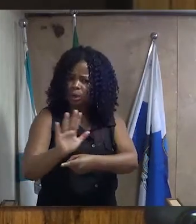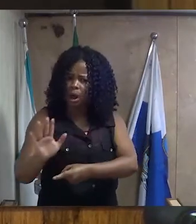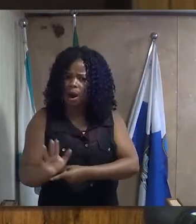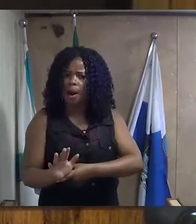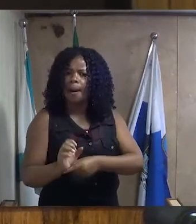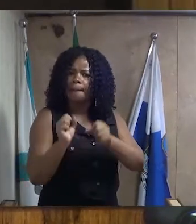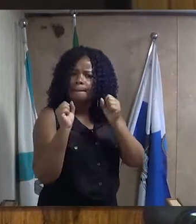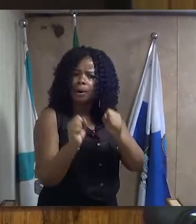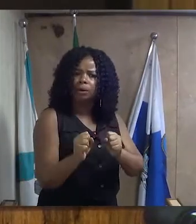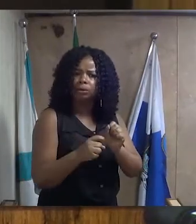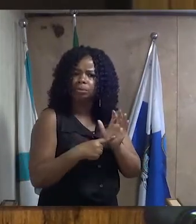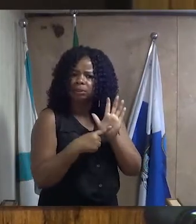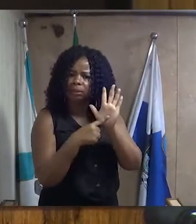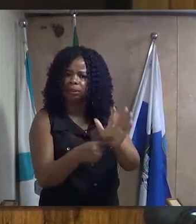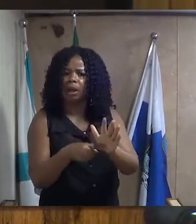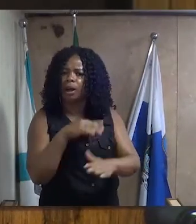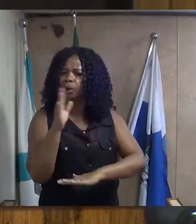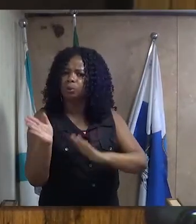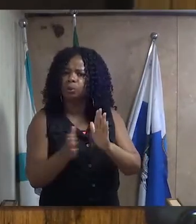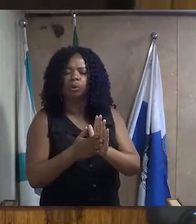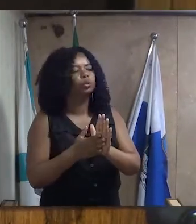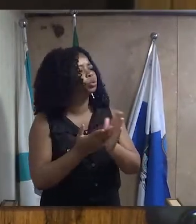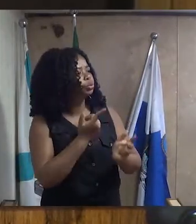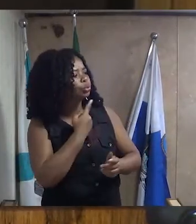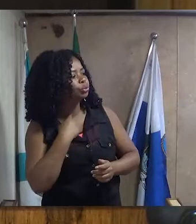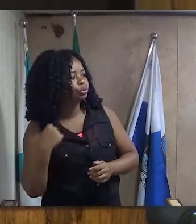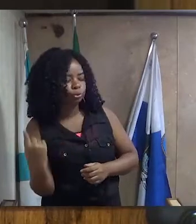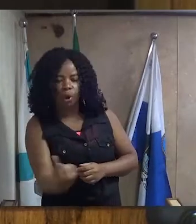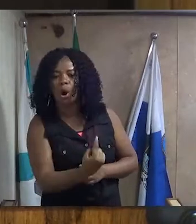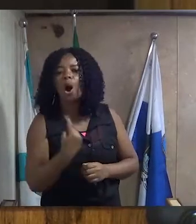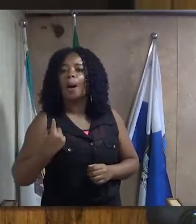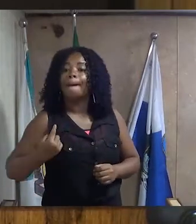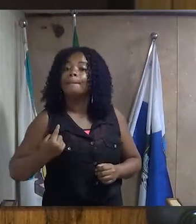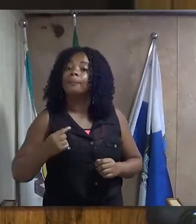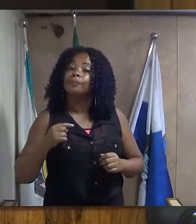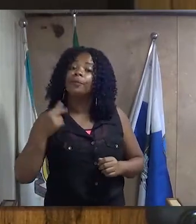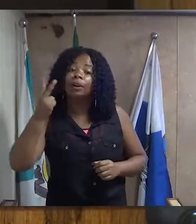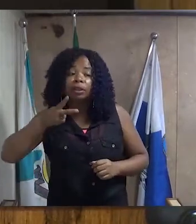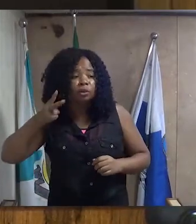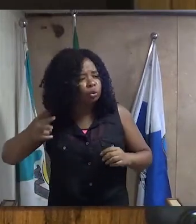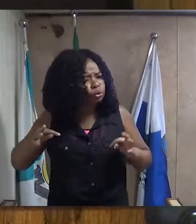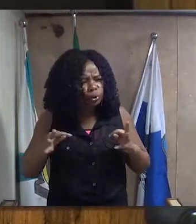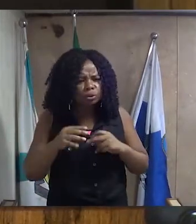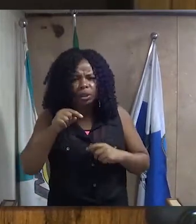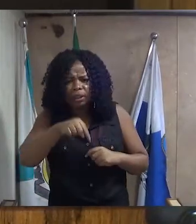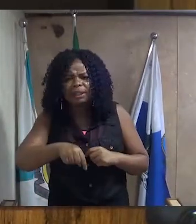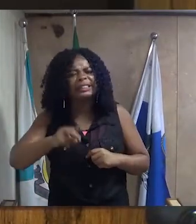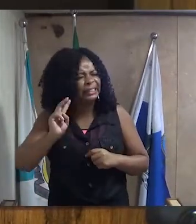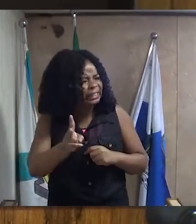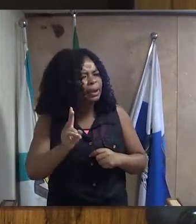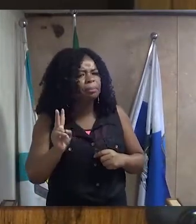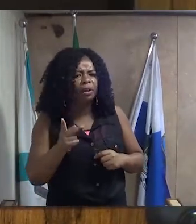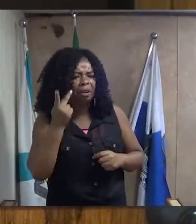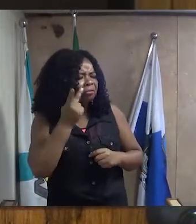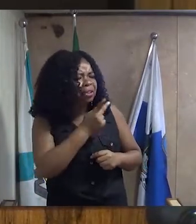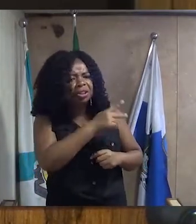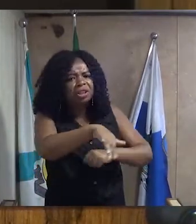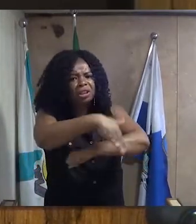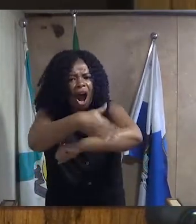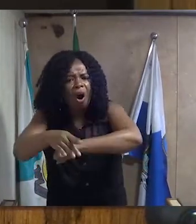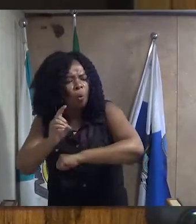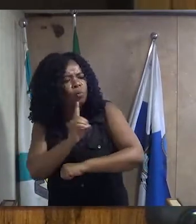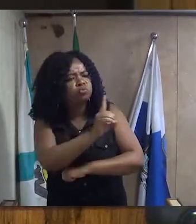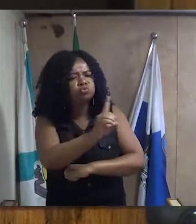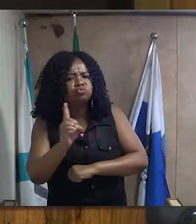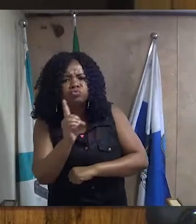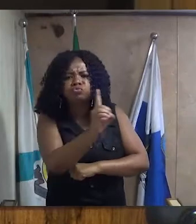esse anseio. Porque nós, vereadores, estamos na ponta, todos os dias nas ruas, ouvindo a